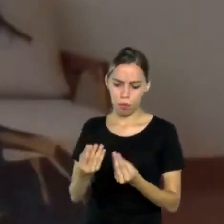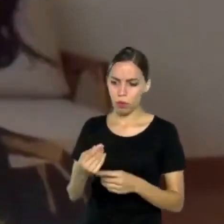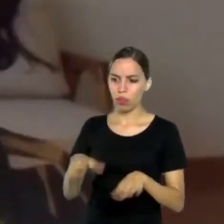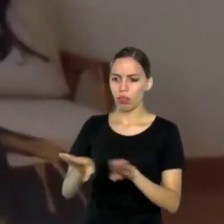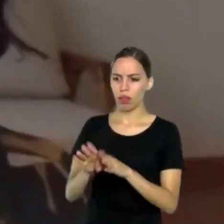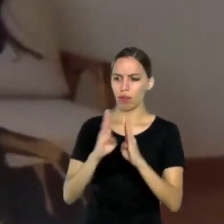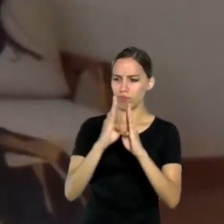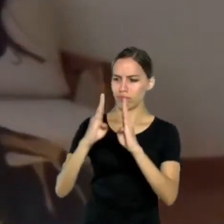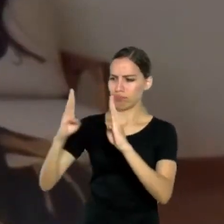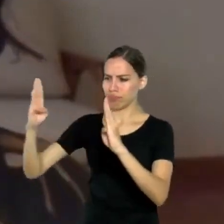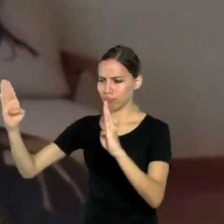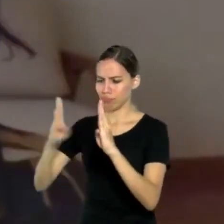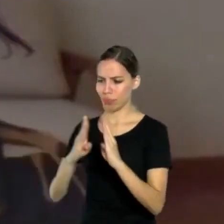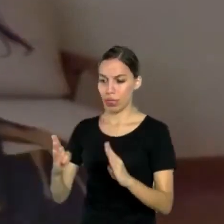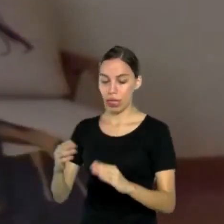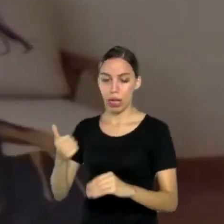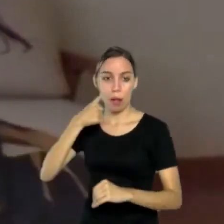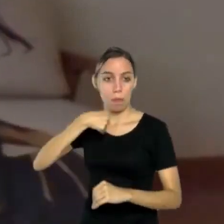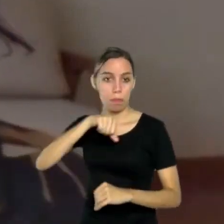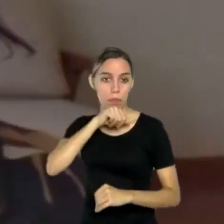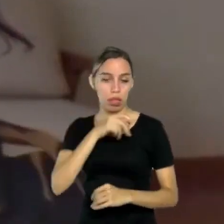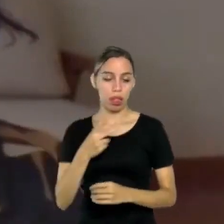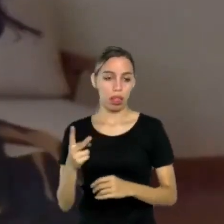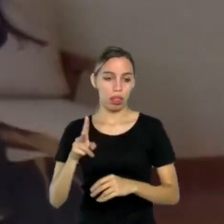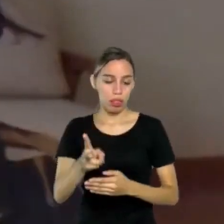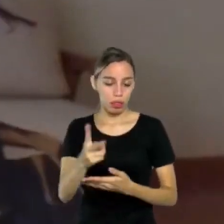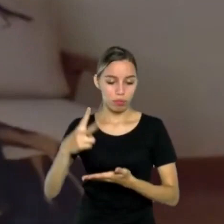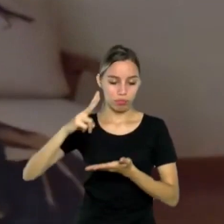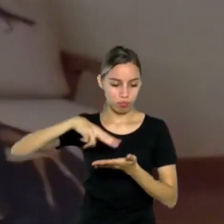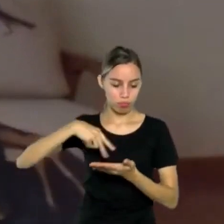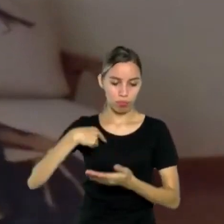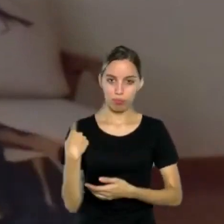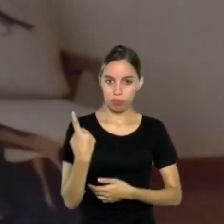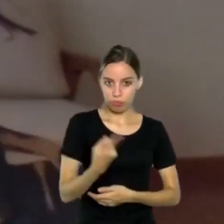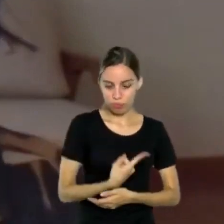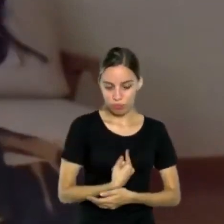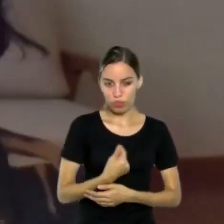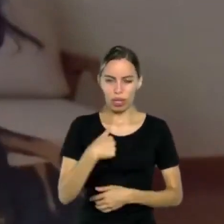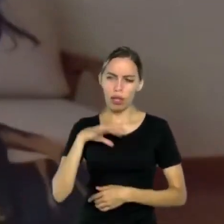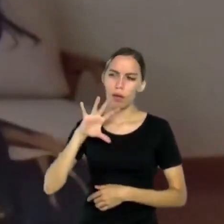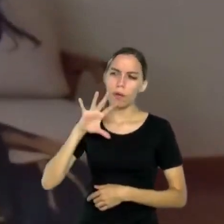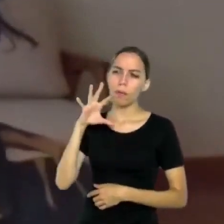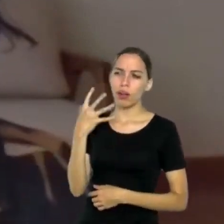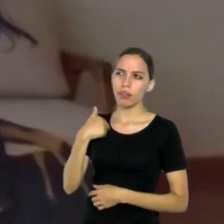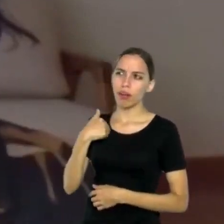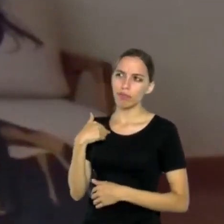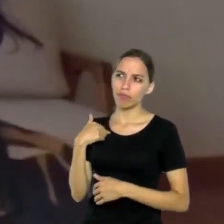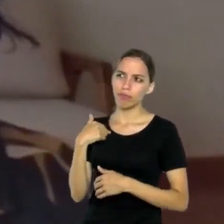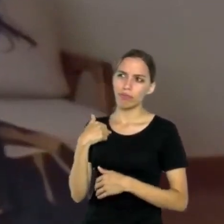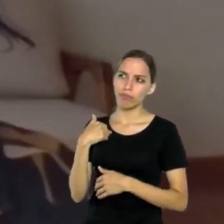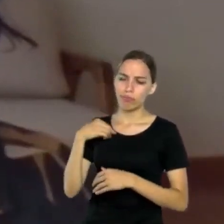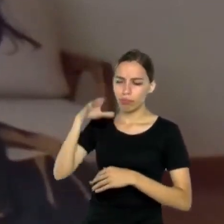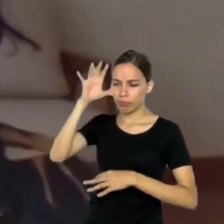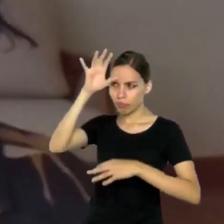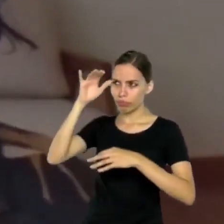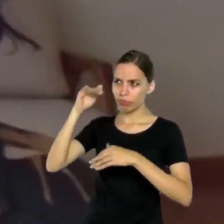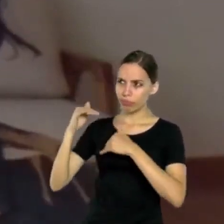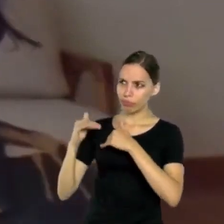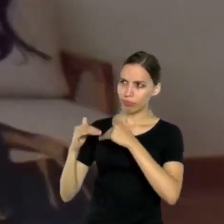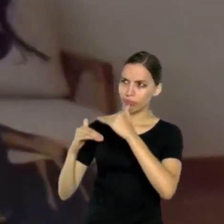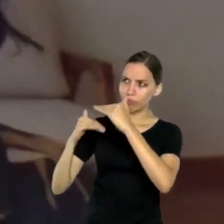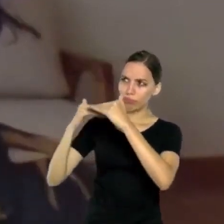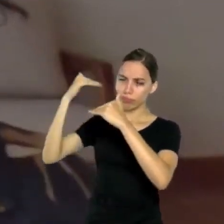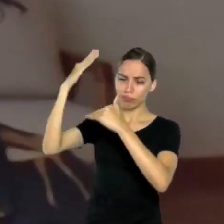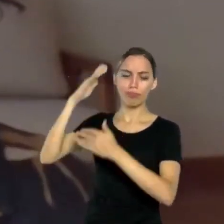minha mãe sempre leu muito para a gente, e então eu acho que eu cresci assim no meio dos livros, né? Aí depois